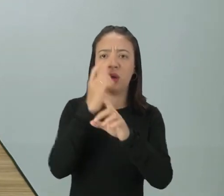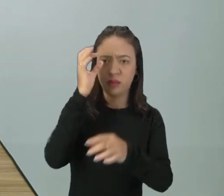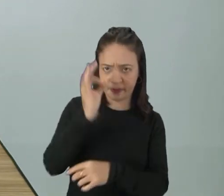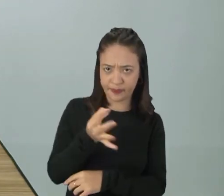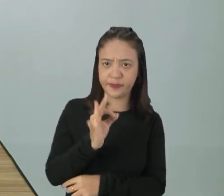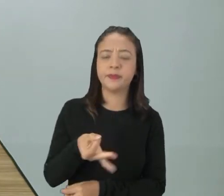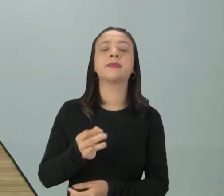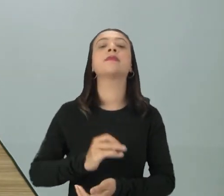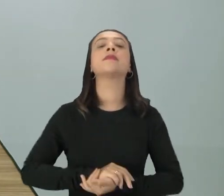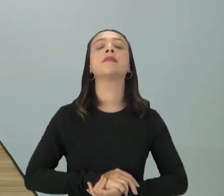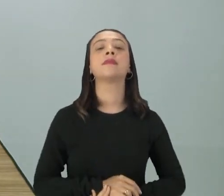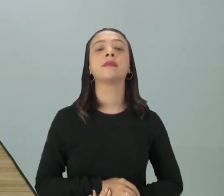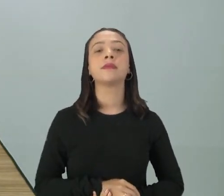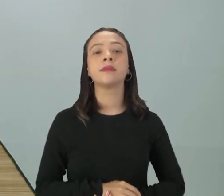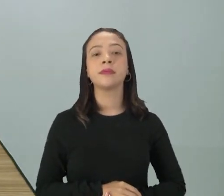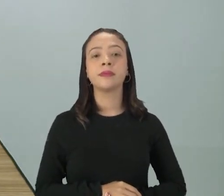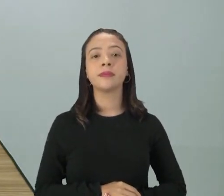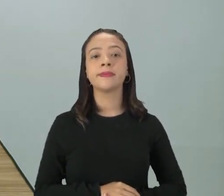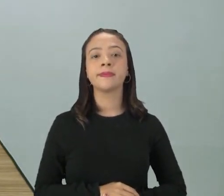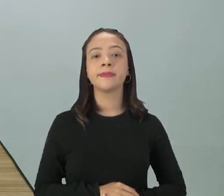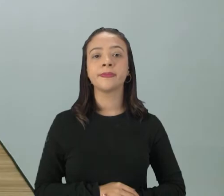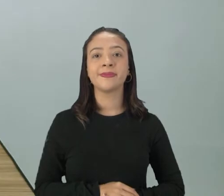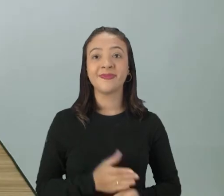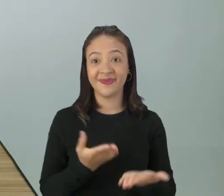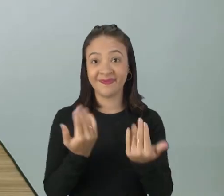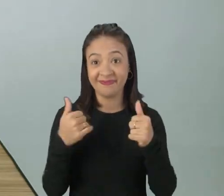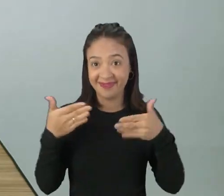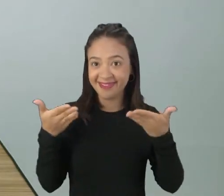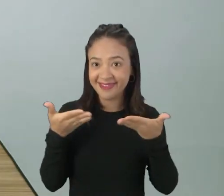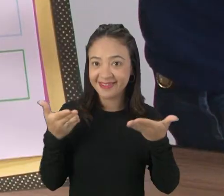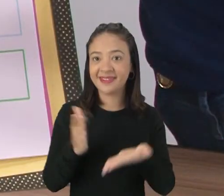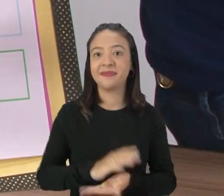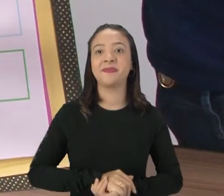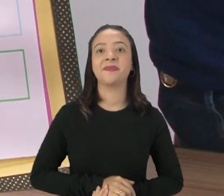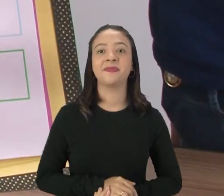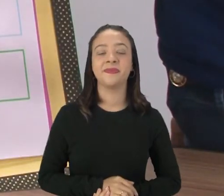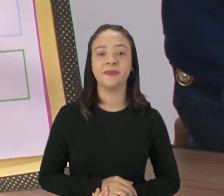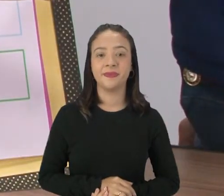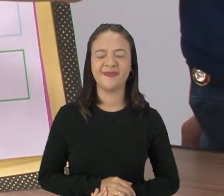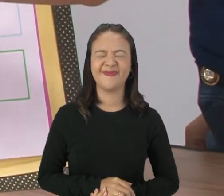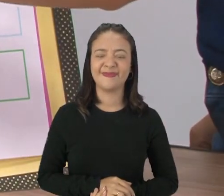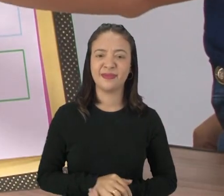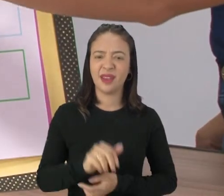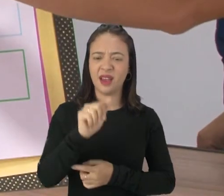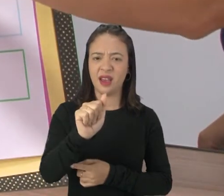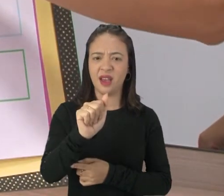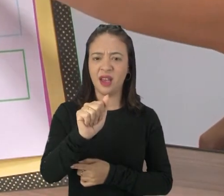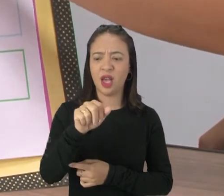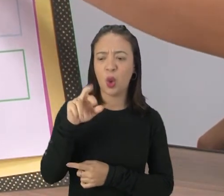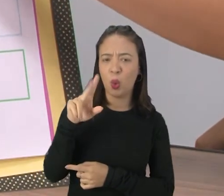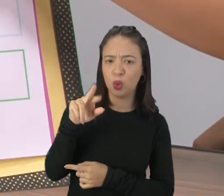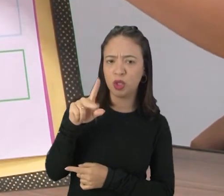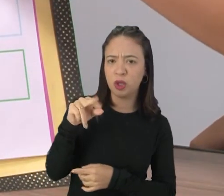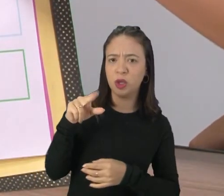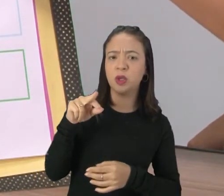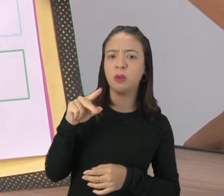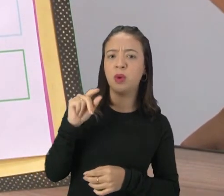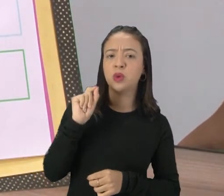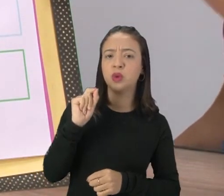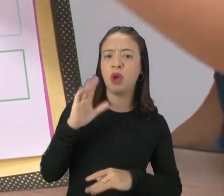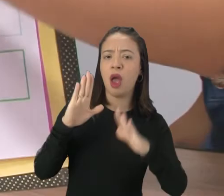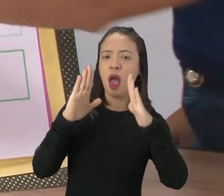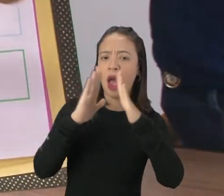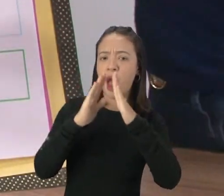outras não estão no nosso texto. Vamos lá? A. Os irmãos fugiram da casa